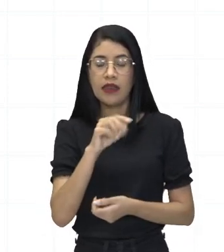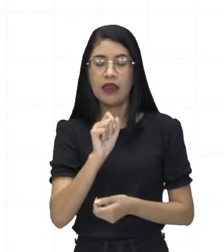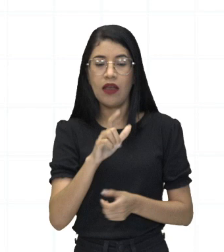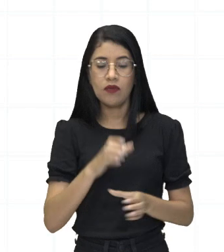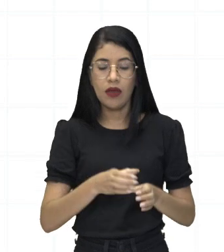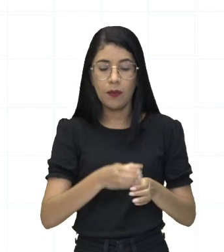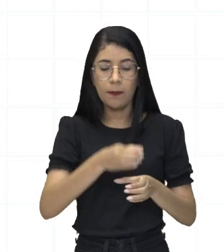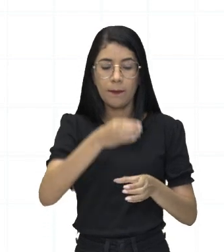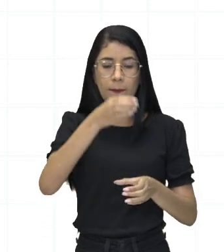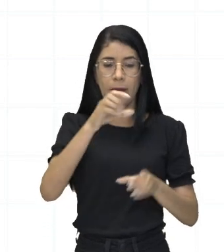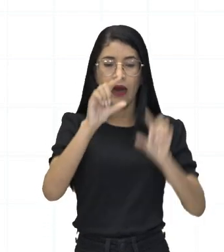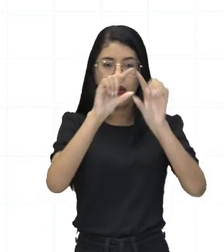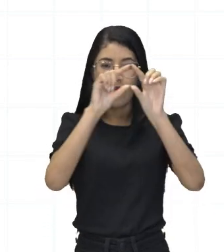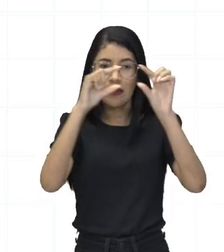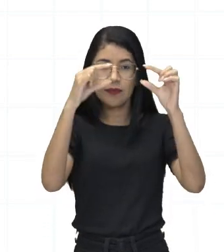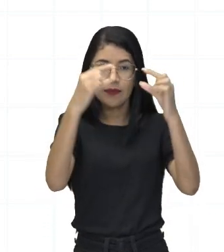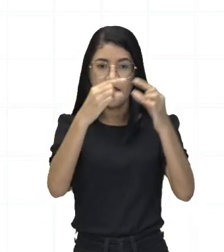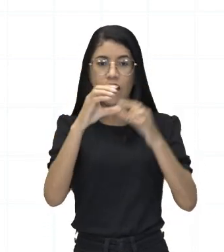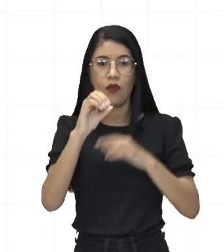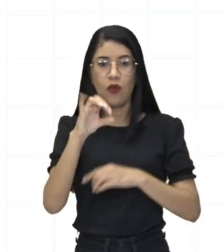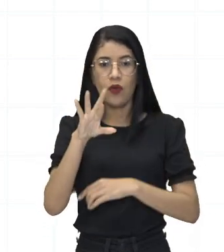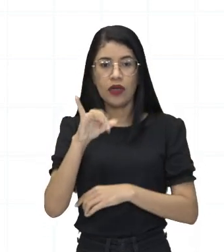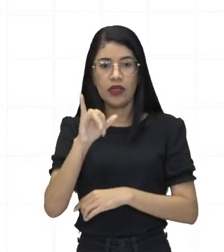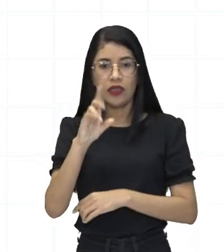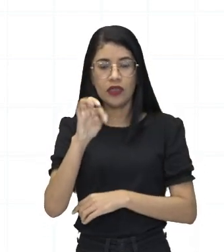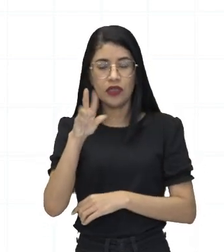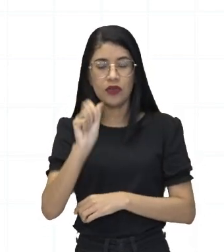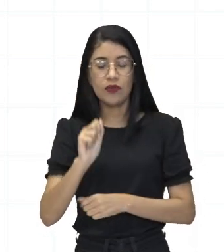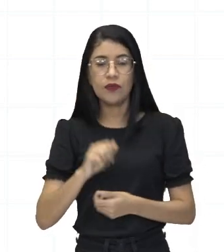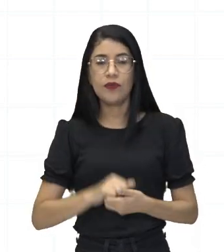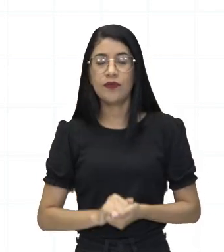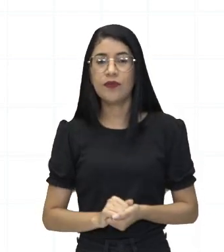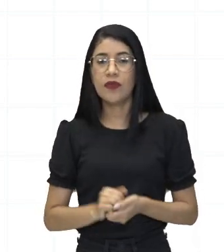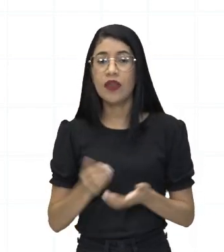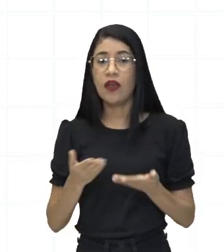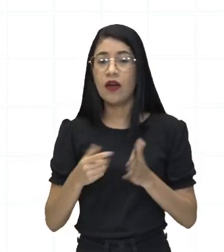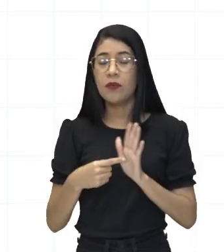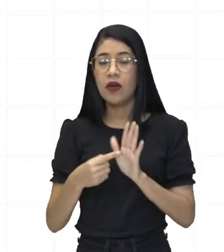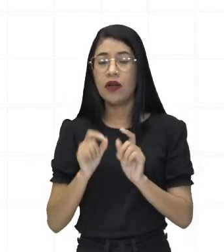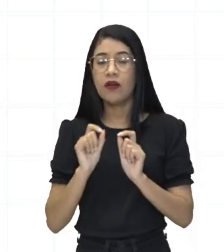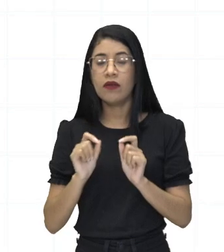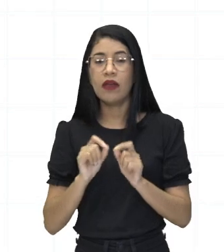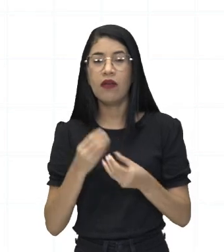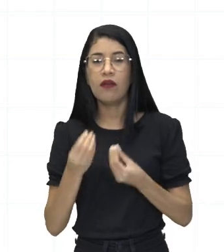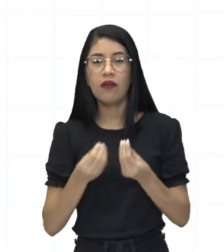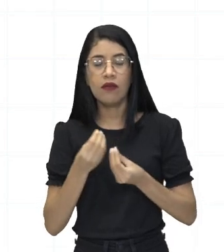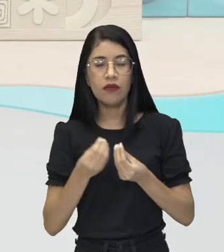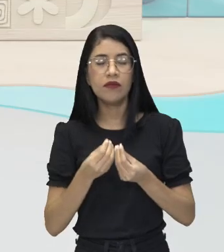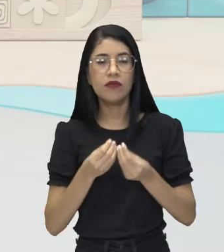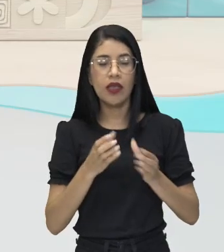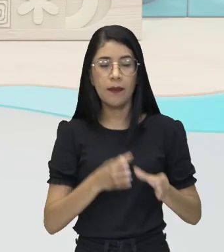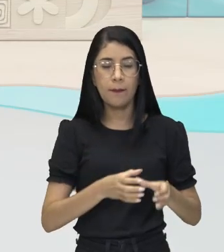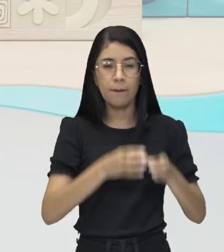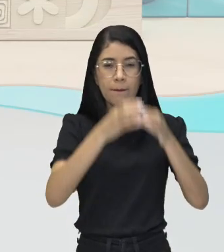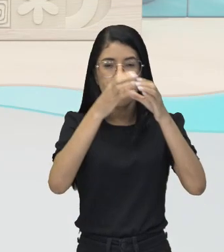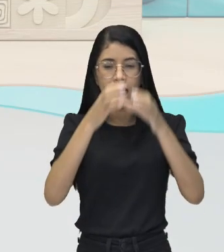coríntio, certo? E aí, agora eu vou mostrar para vocês as ordens, como é que elas ficam